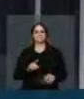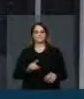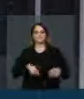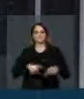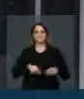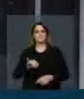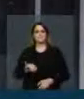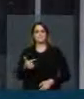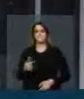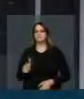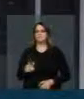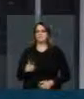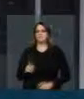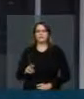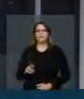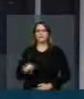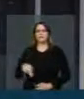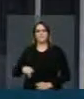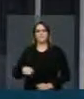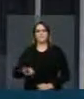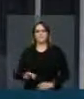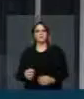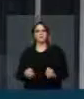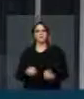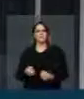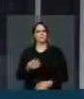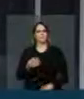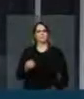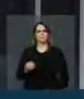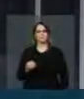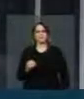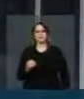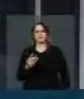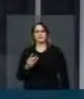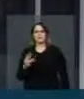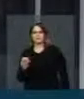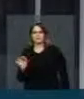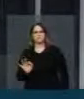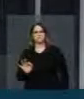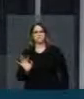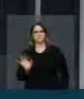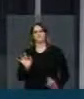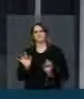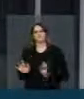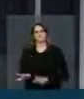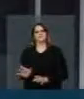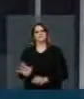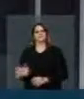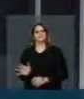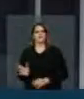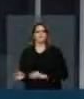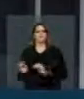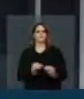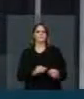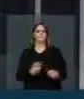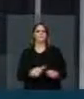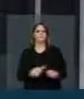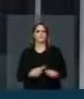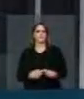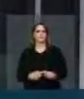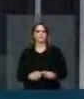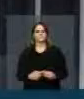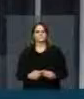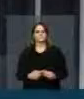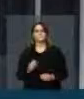se não tivesse o Pronaf, 30, 40% dos agricultores já estariam na cidade. E se somar o Pronaf